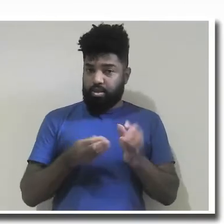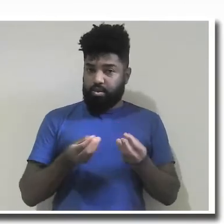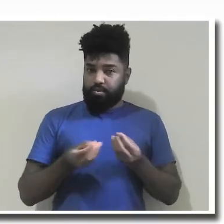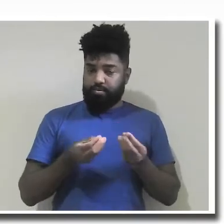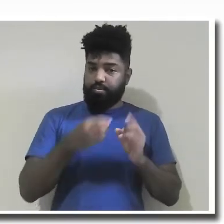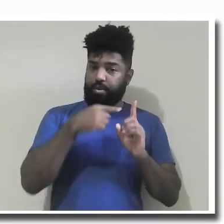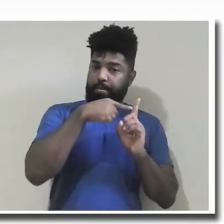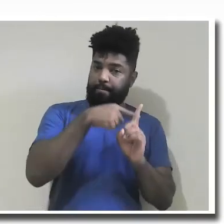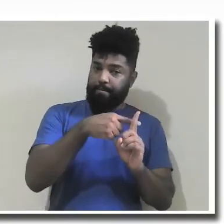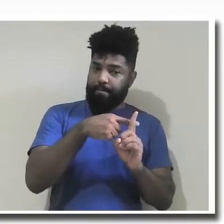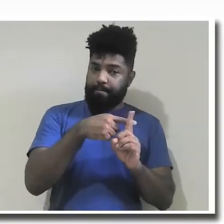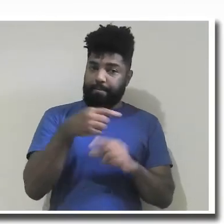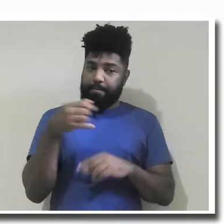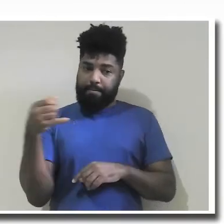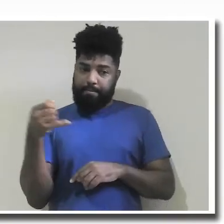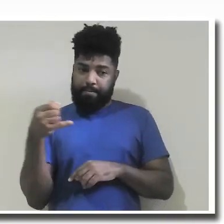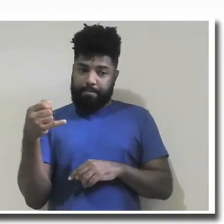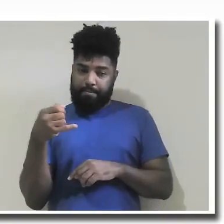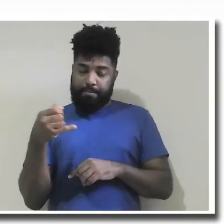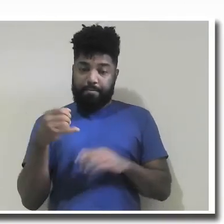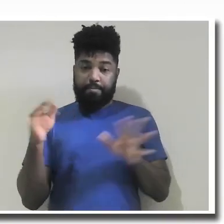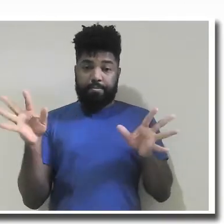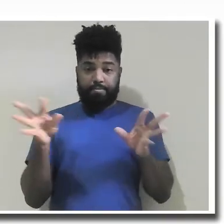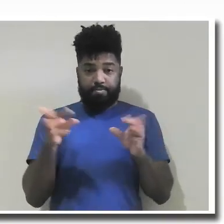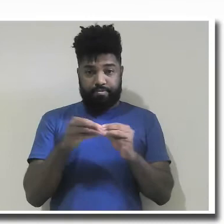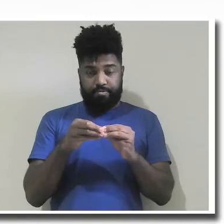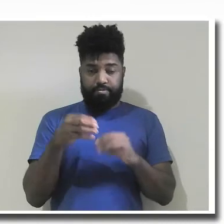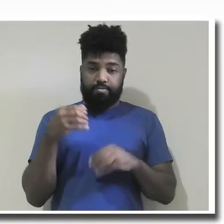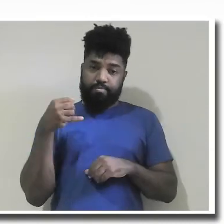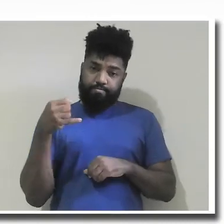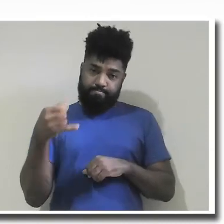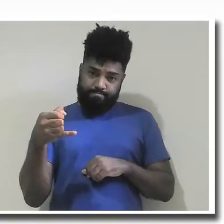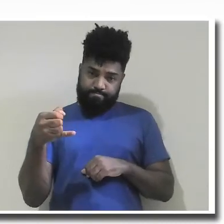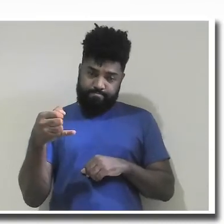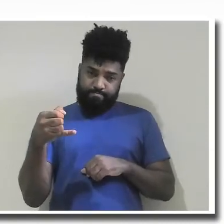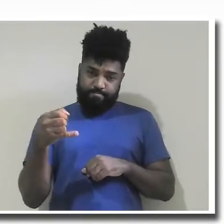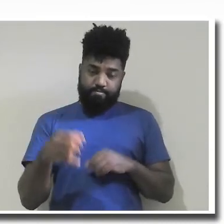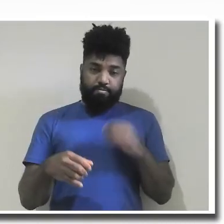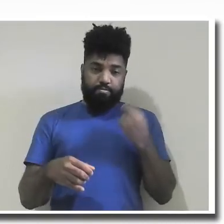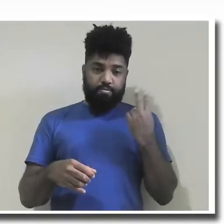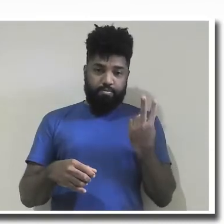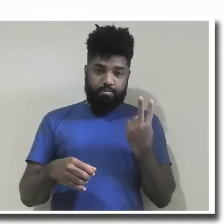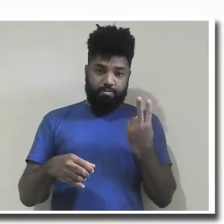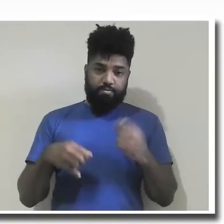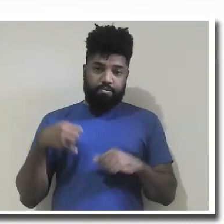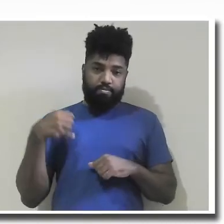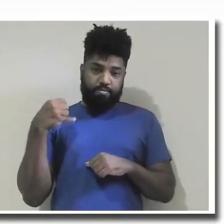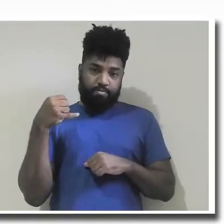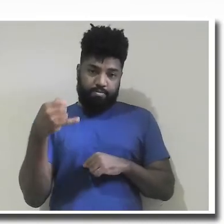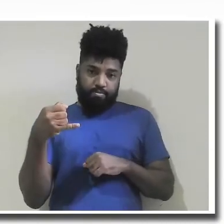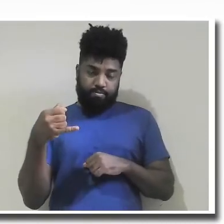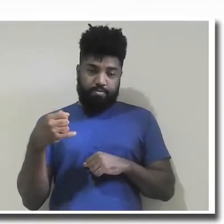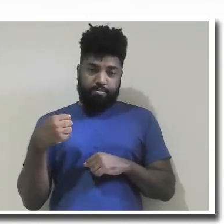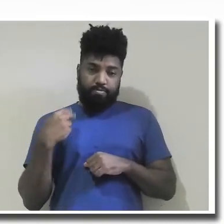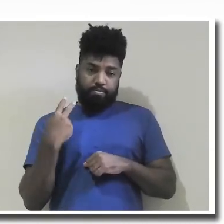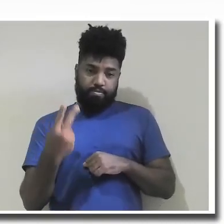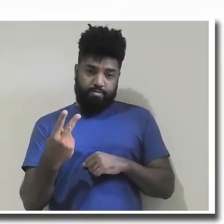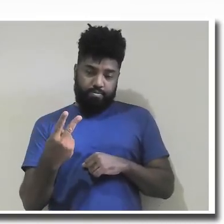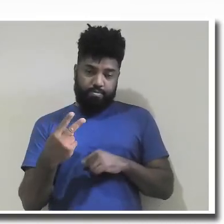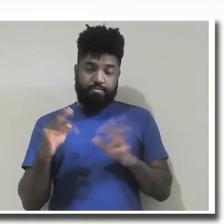Mais com menos dá menos. Então, temos 2 menos 2, que é igual a